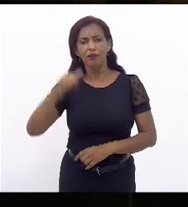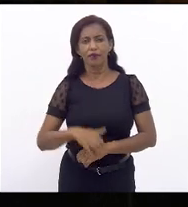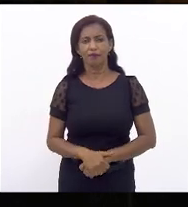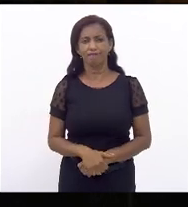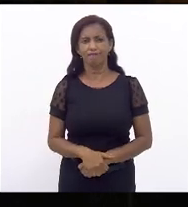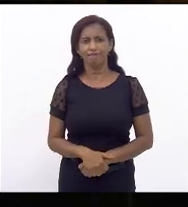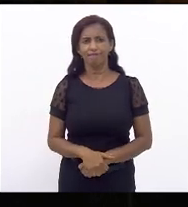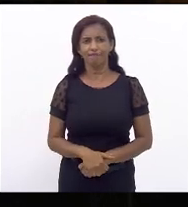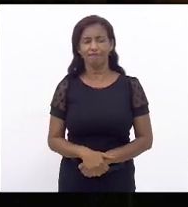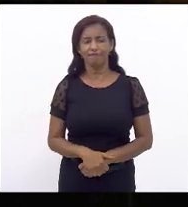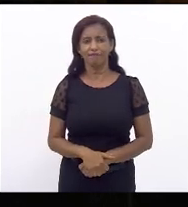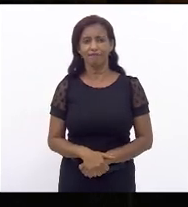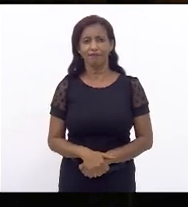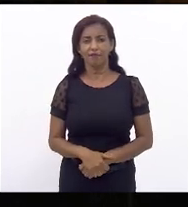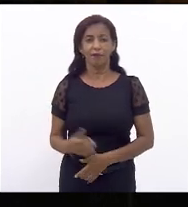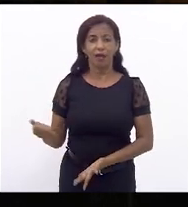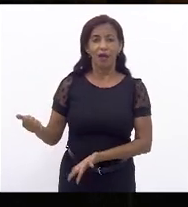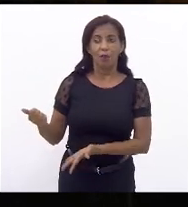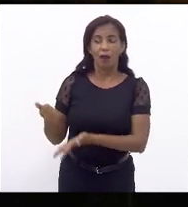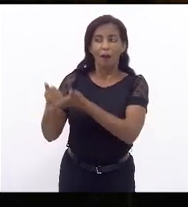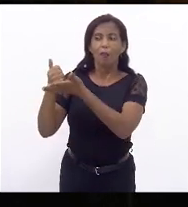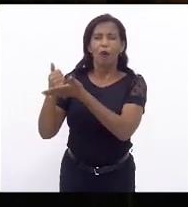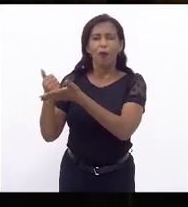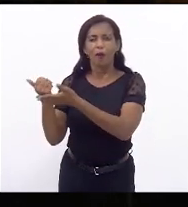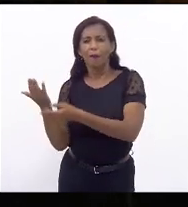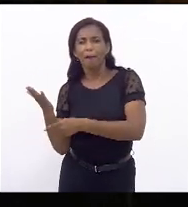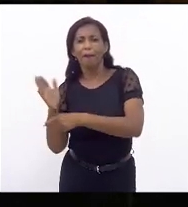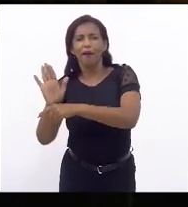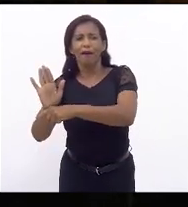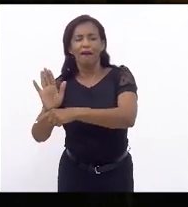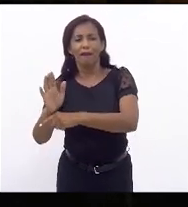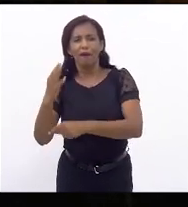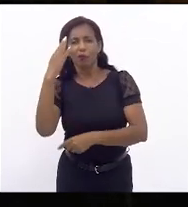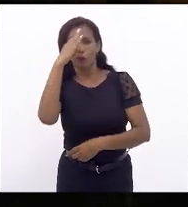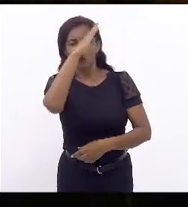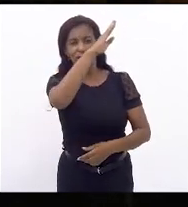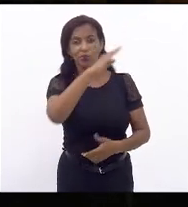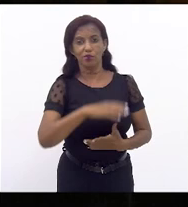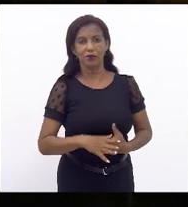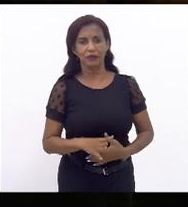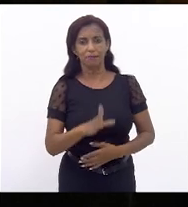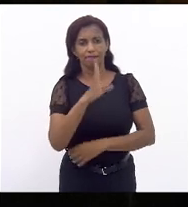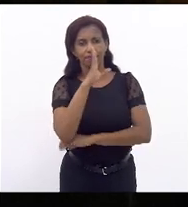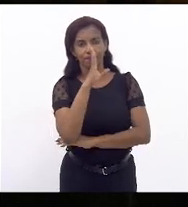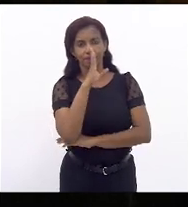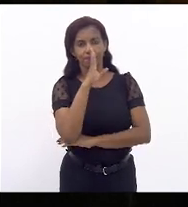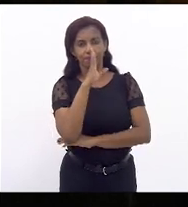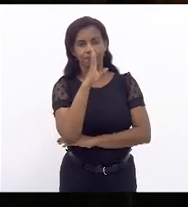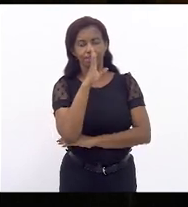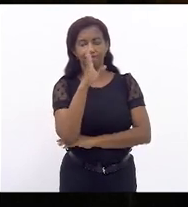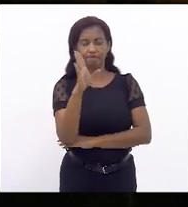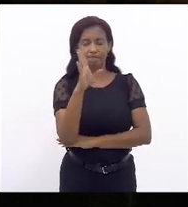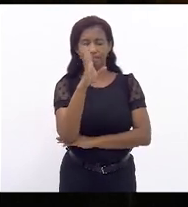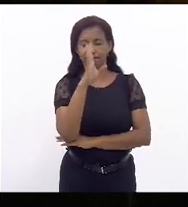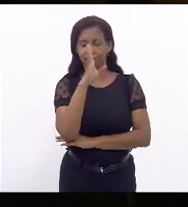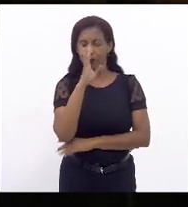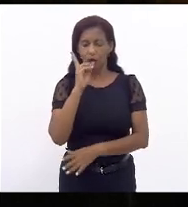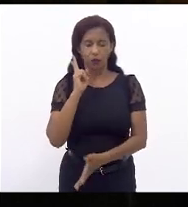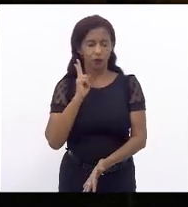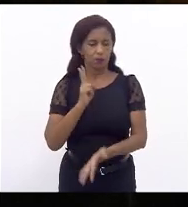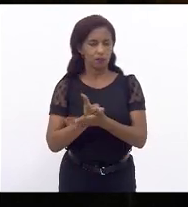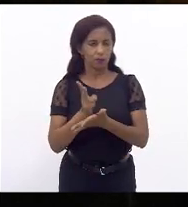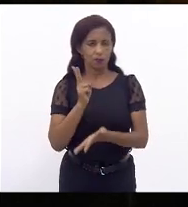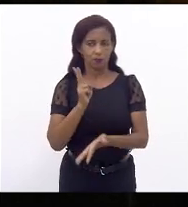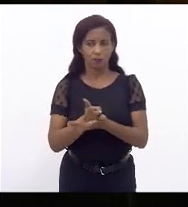para sinalizar o apoio ao presidente Jair Bolsonaro. Calado, calado como